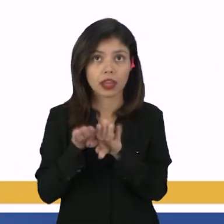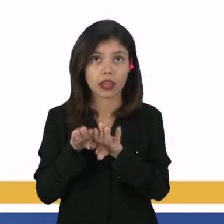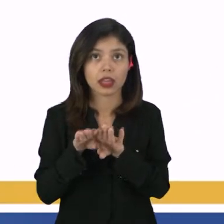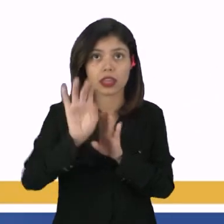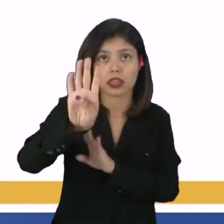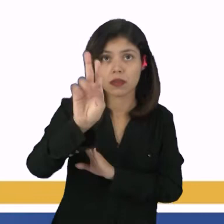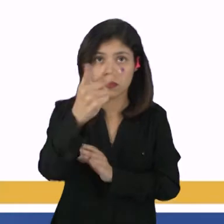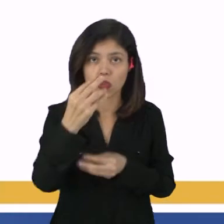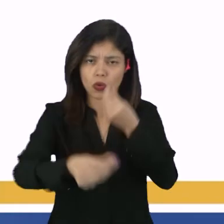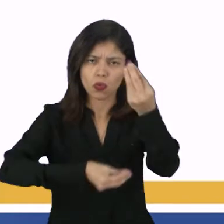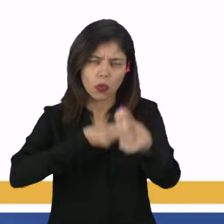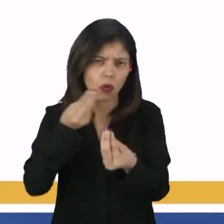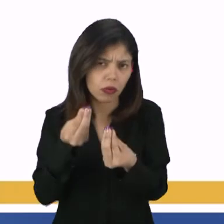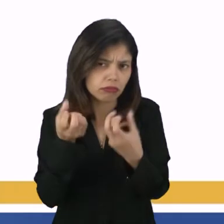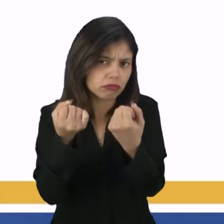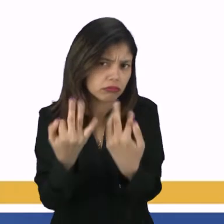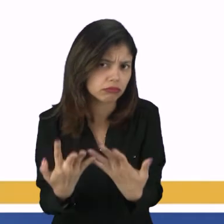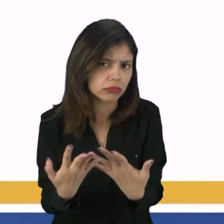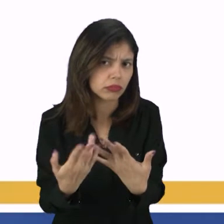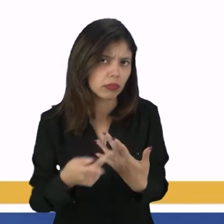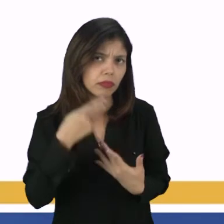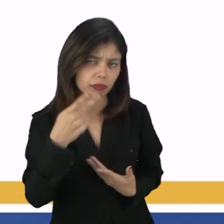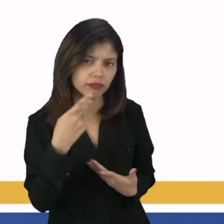posicionar, como seria o seu comentário?